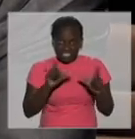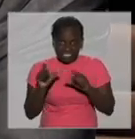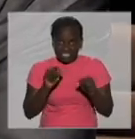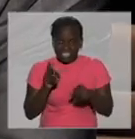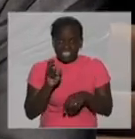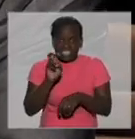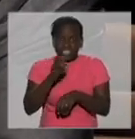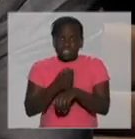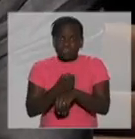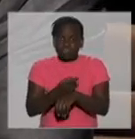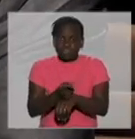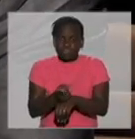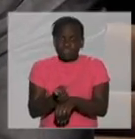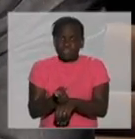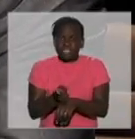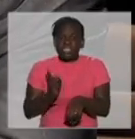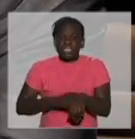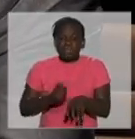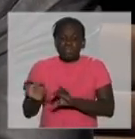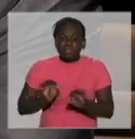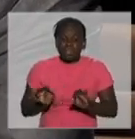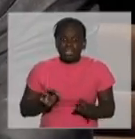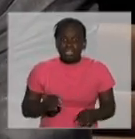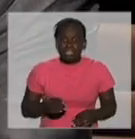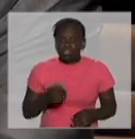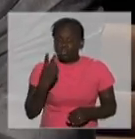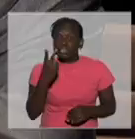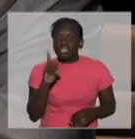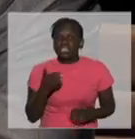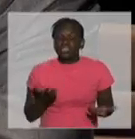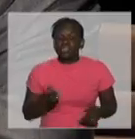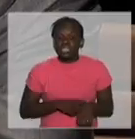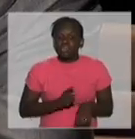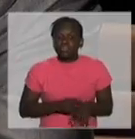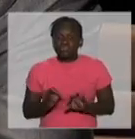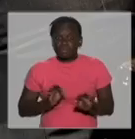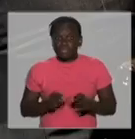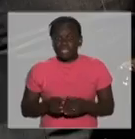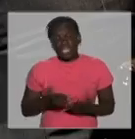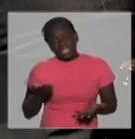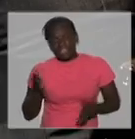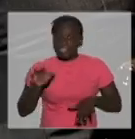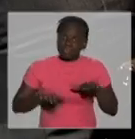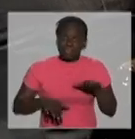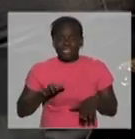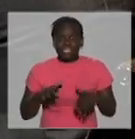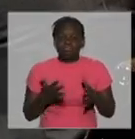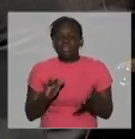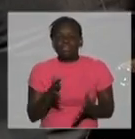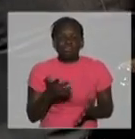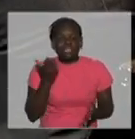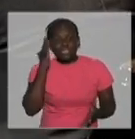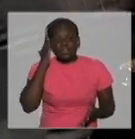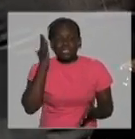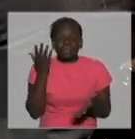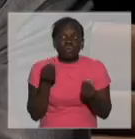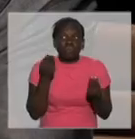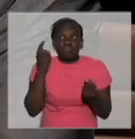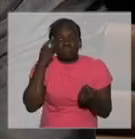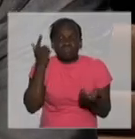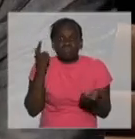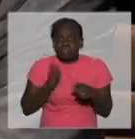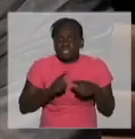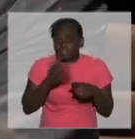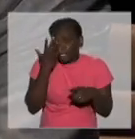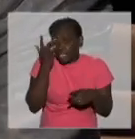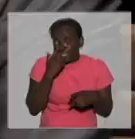de 5 segundos levaria quanto tempo para fazer? 2D? É relativo, né? Porque uma média, assim, só para a gente ter uma ideia.